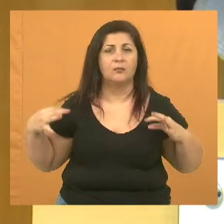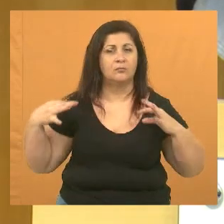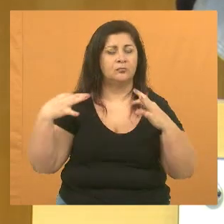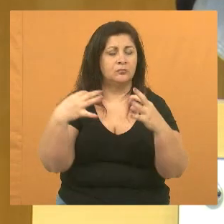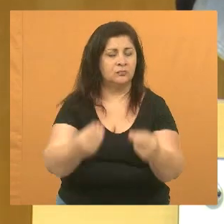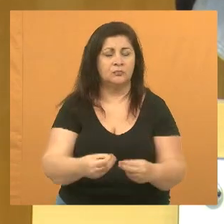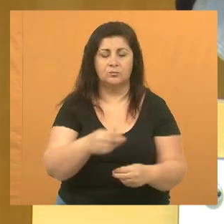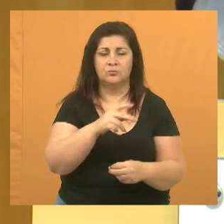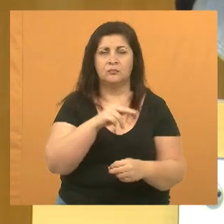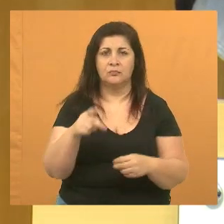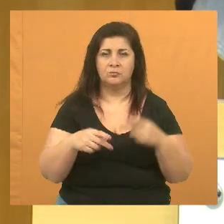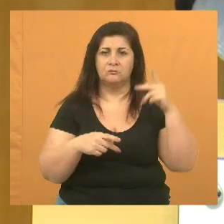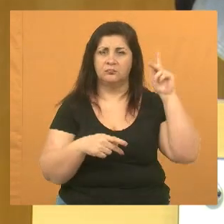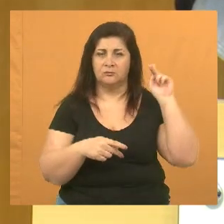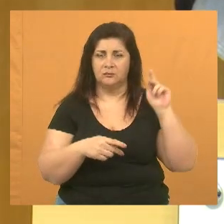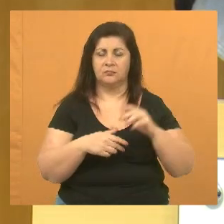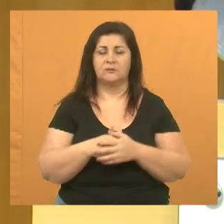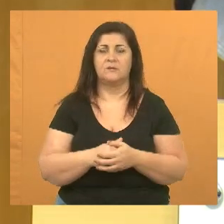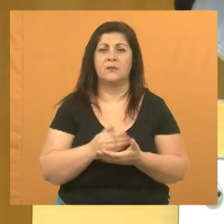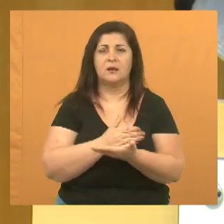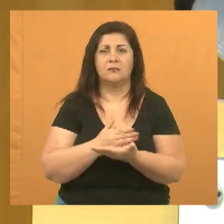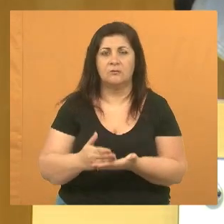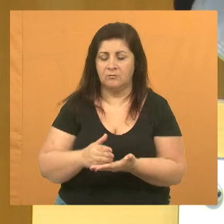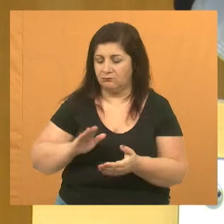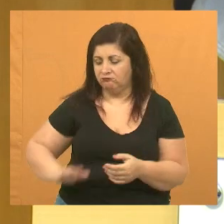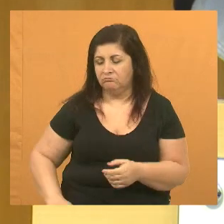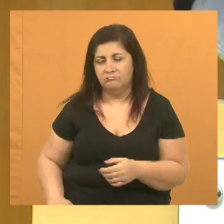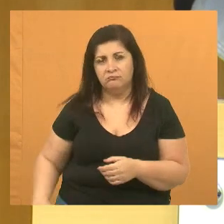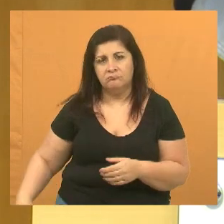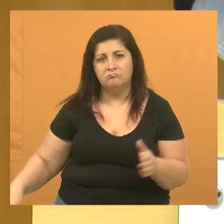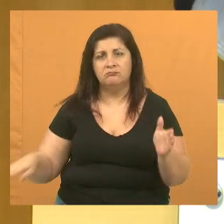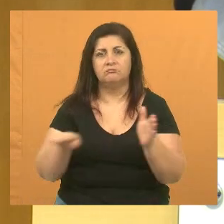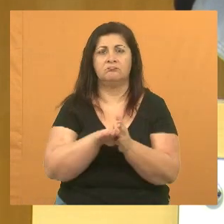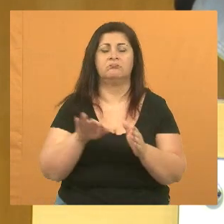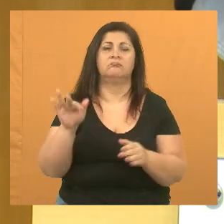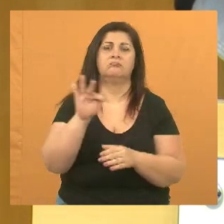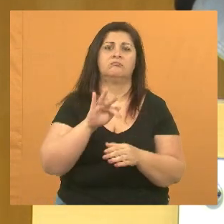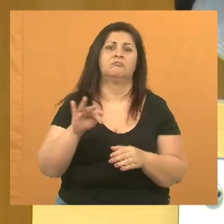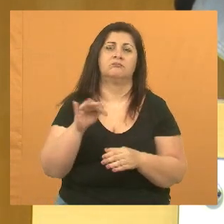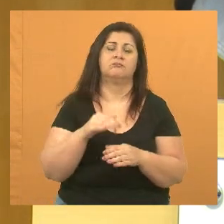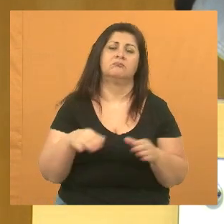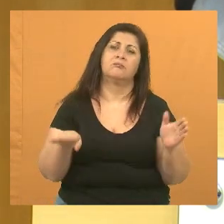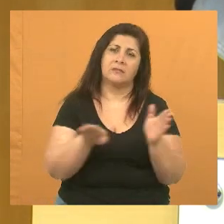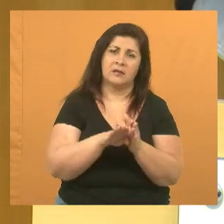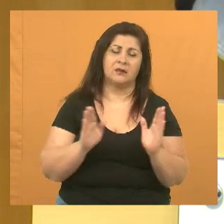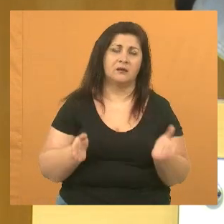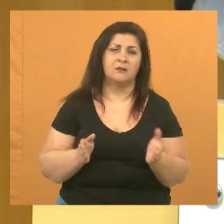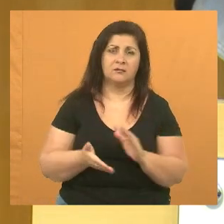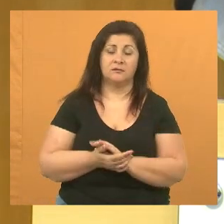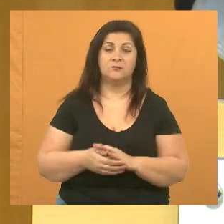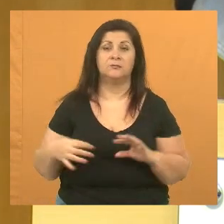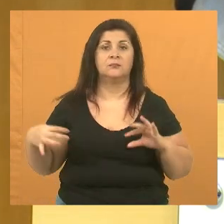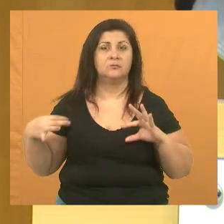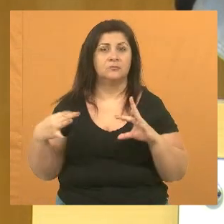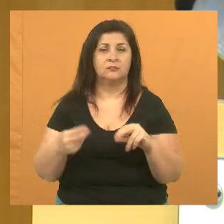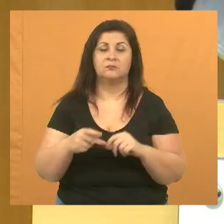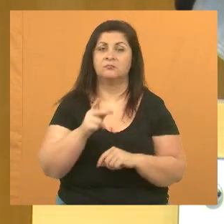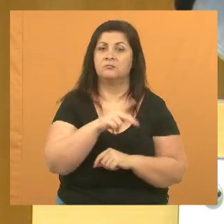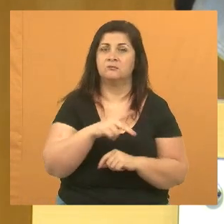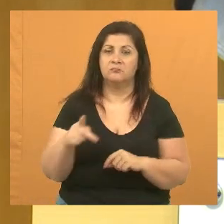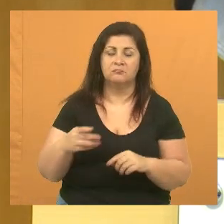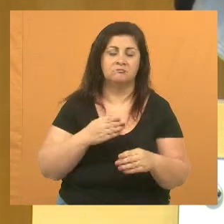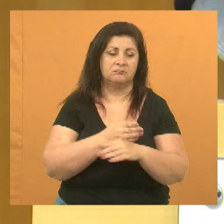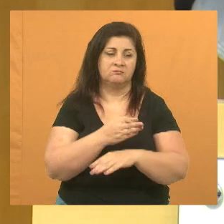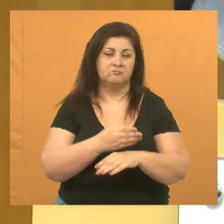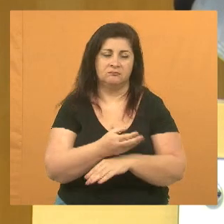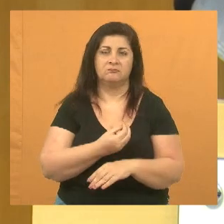meus professores, desde que eu era criança, até a faculdade, até hoje, todos os professores que fizeram